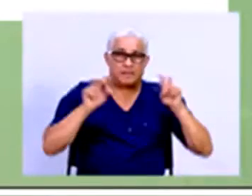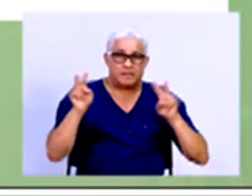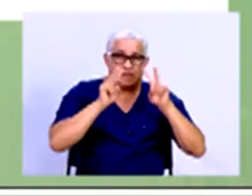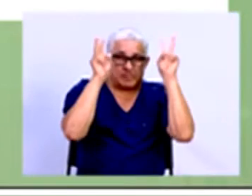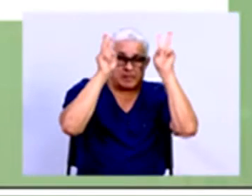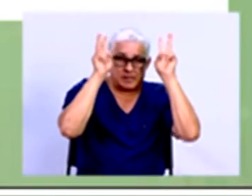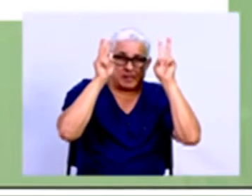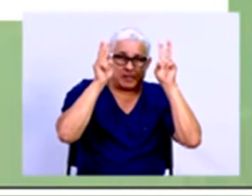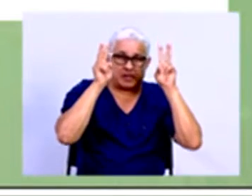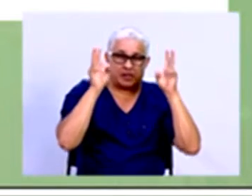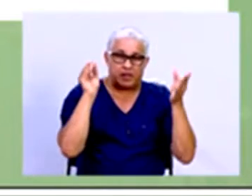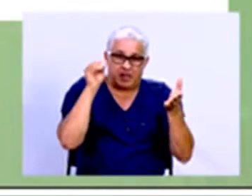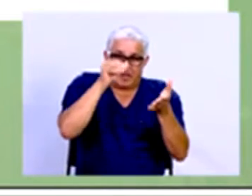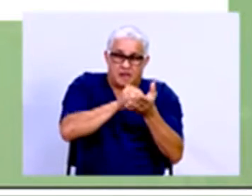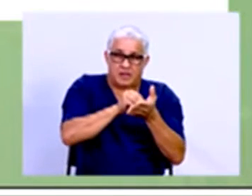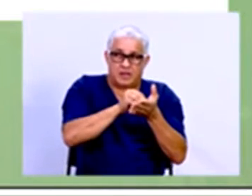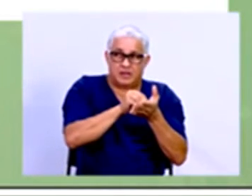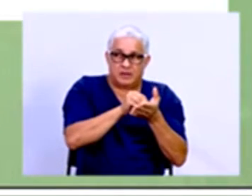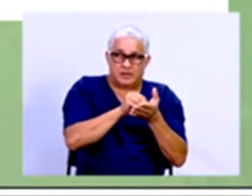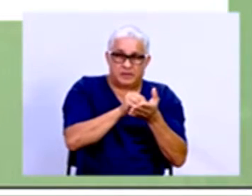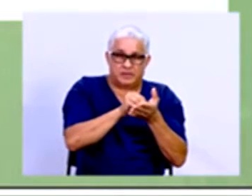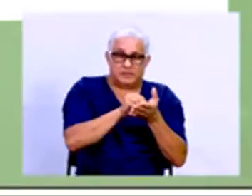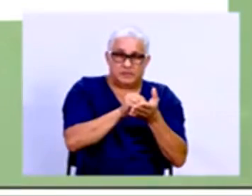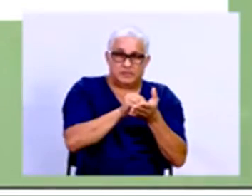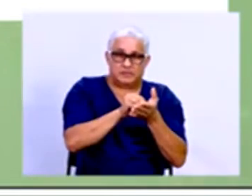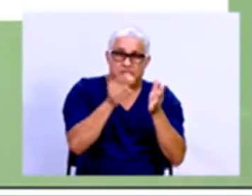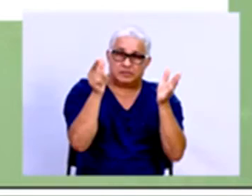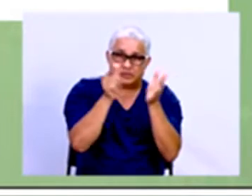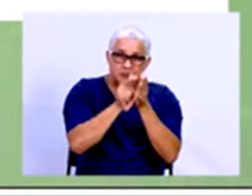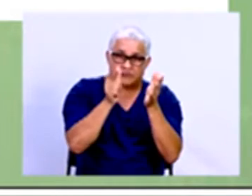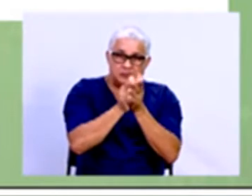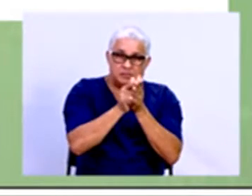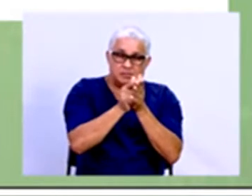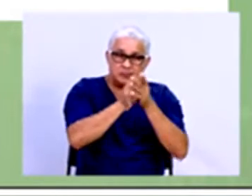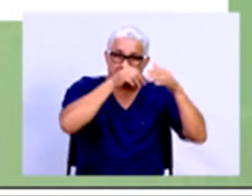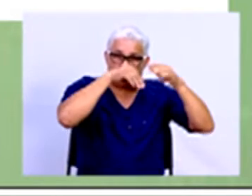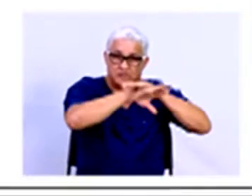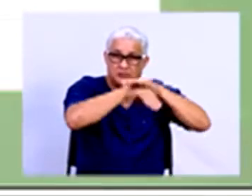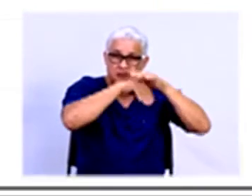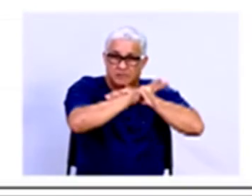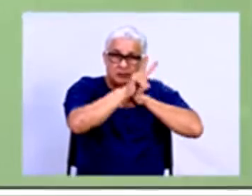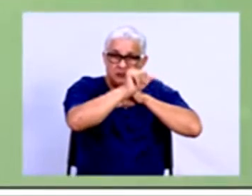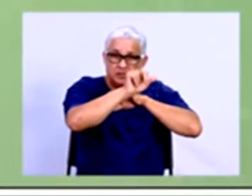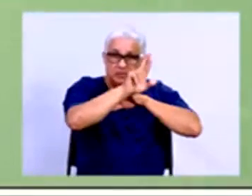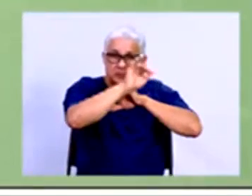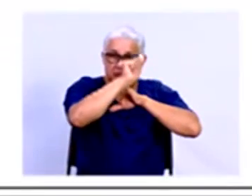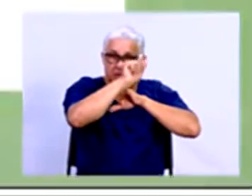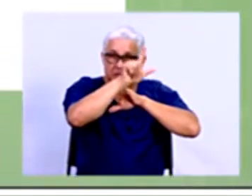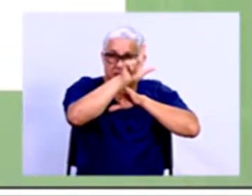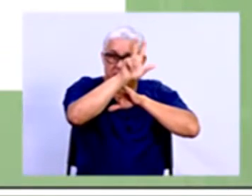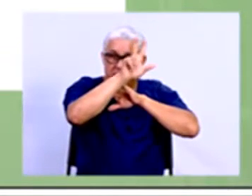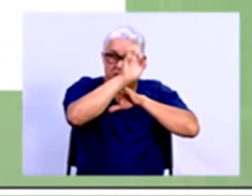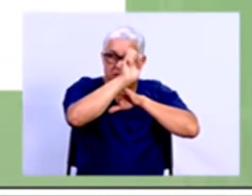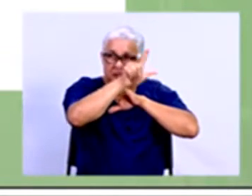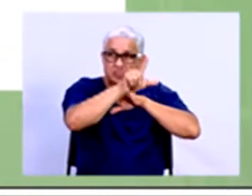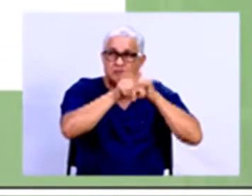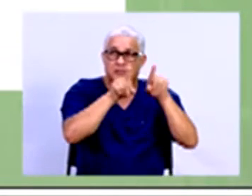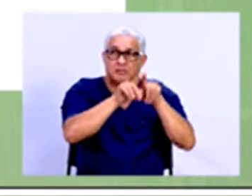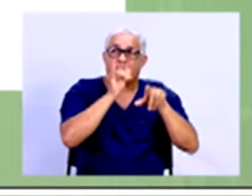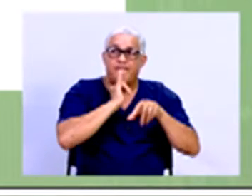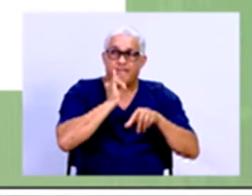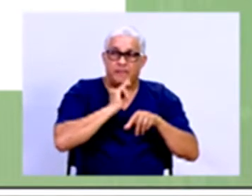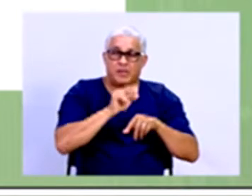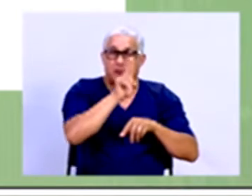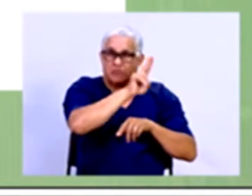ser valores fixos, nós vamos pegar os valores vindo dos formulários que foram armazenados numa variável. Então, por exemplo, aqui nós armazenamos